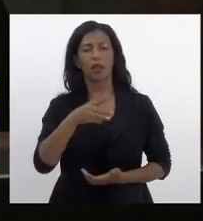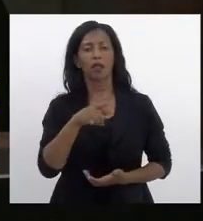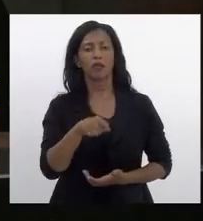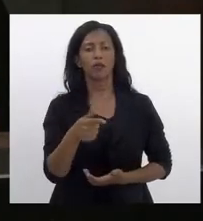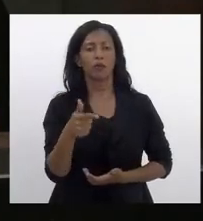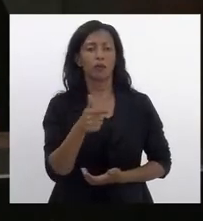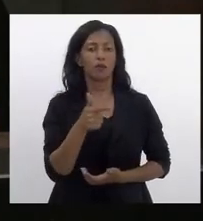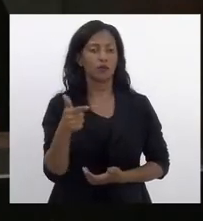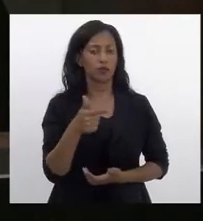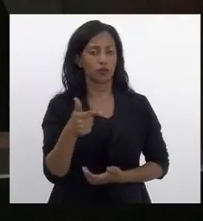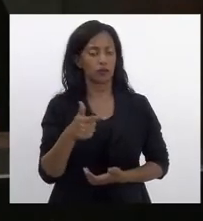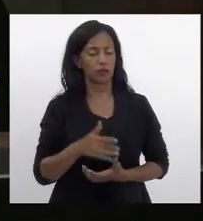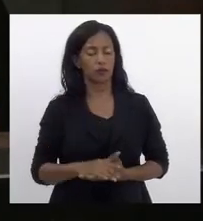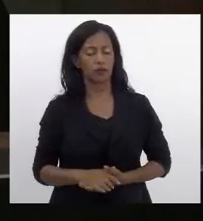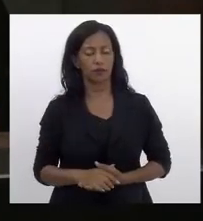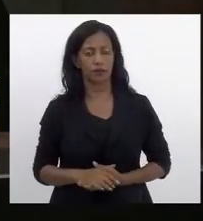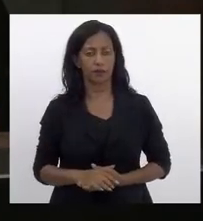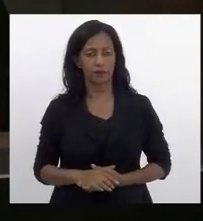3,22